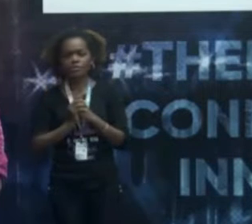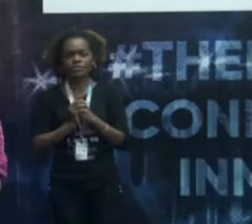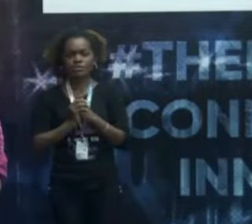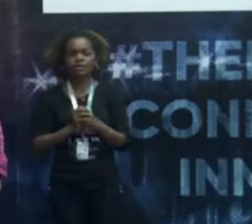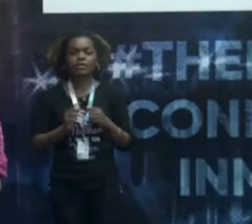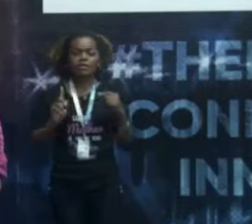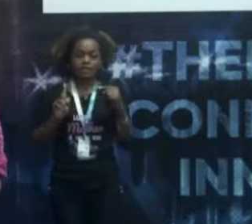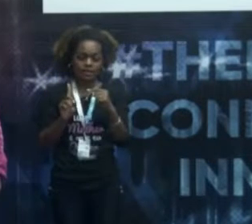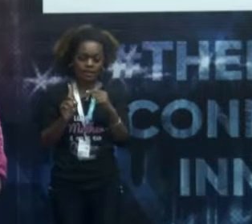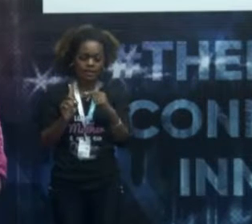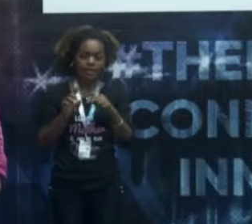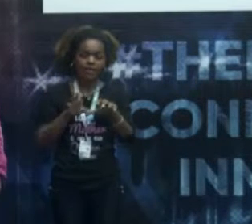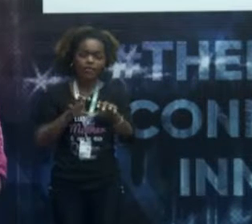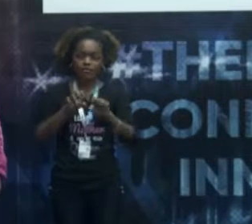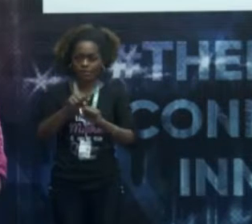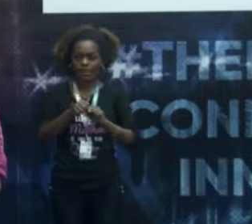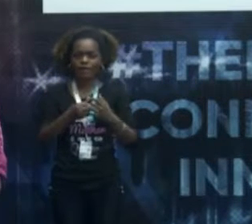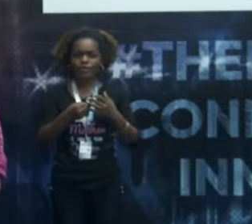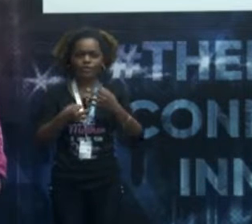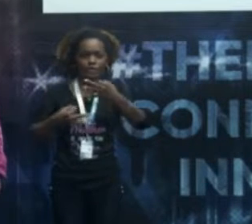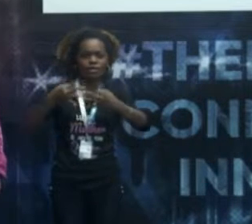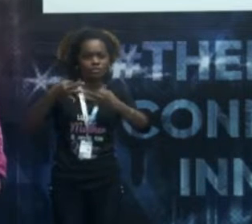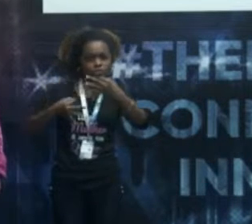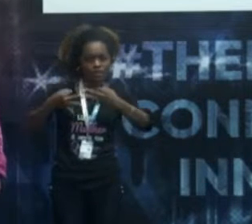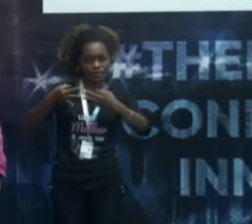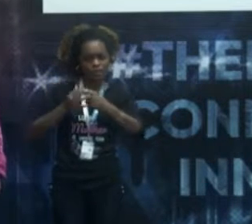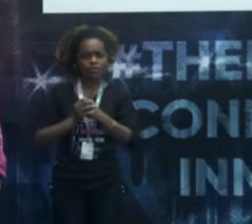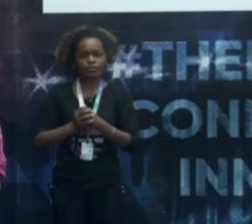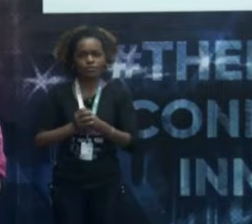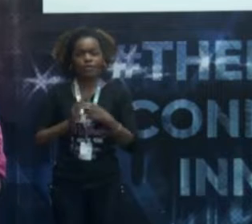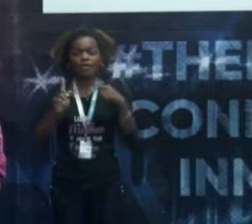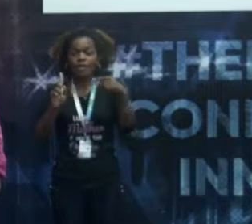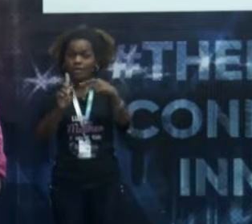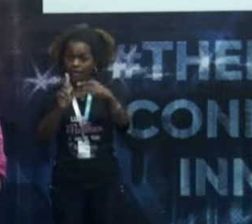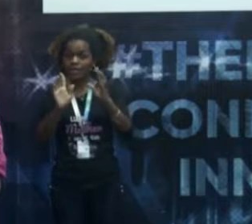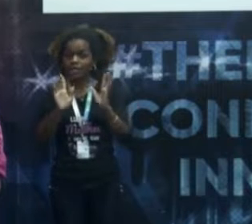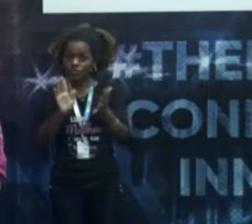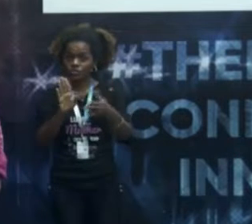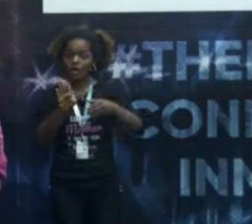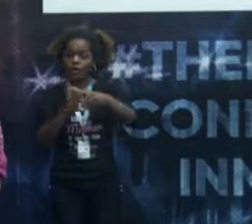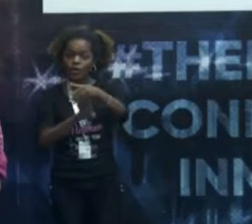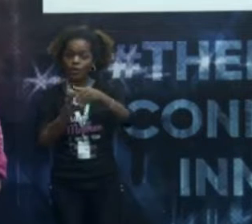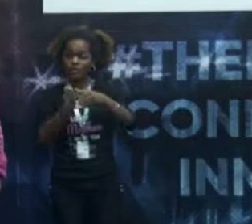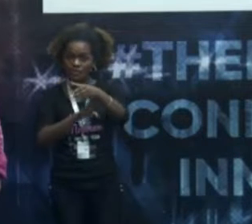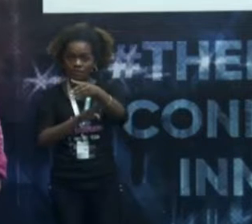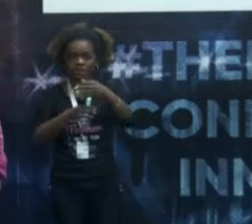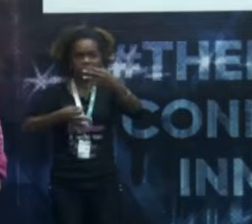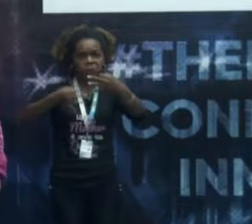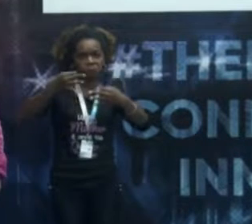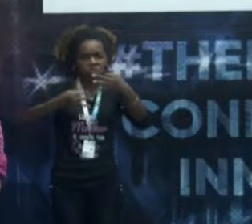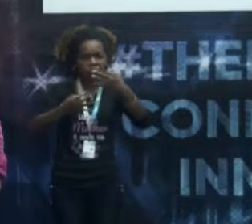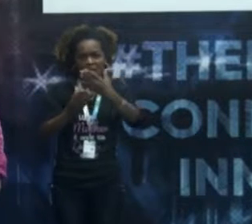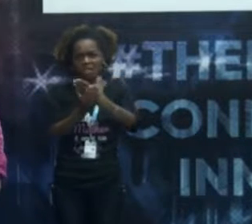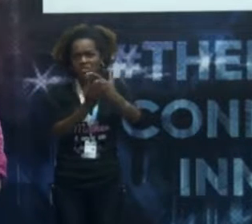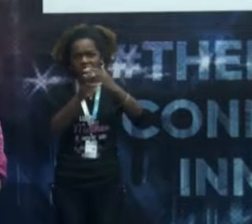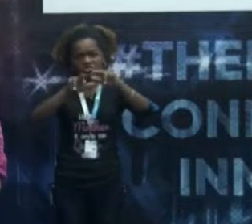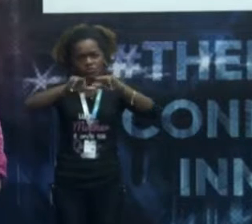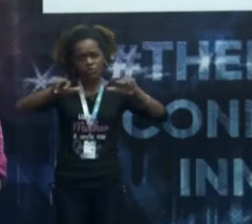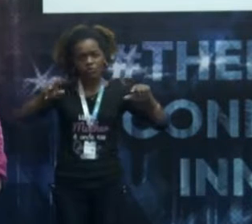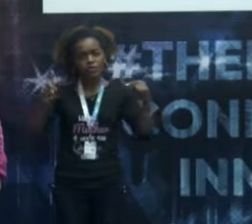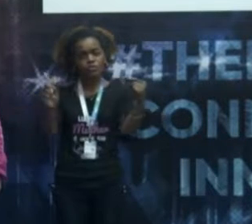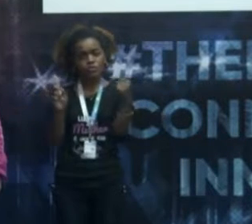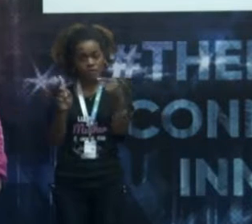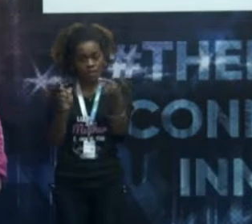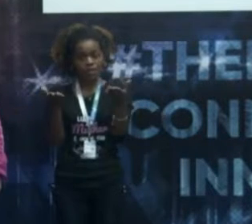eu sou formado em Direito, já fui conselheiro tutelar, já fiz uma série de coisas e atualmente